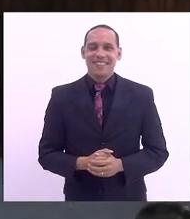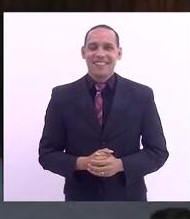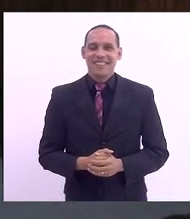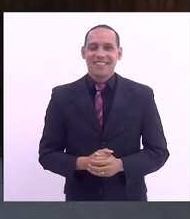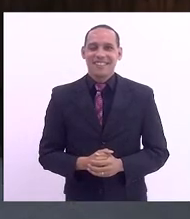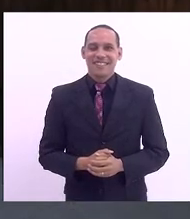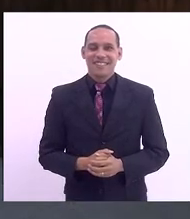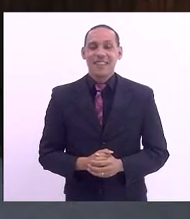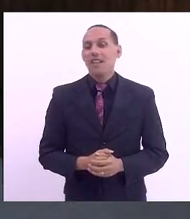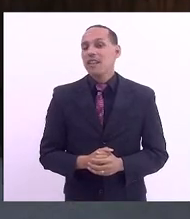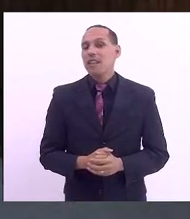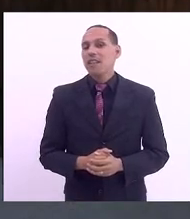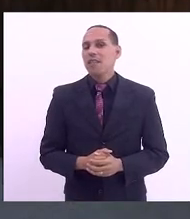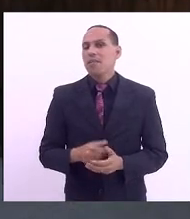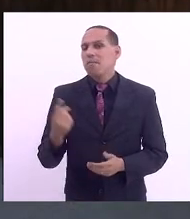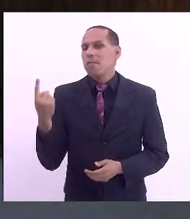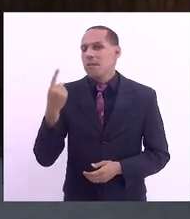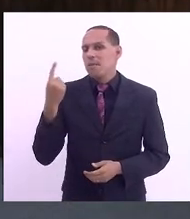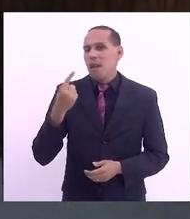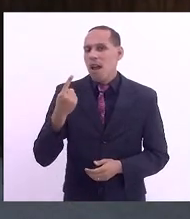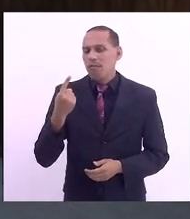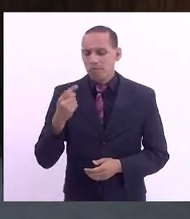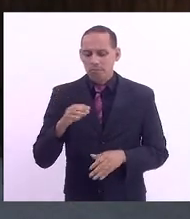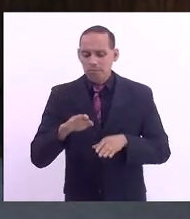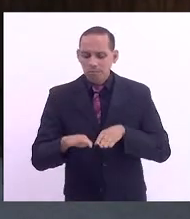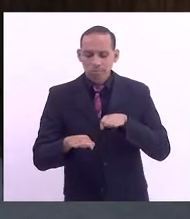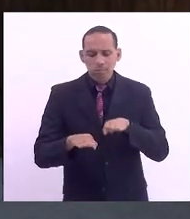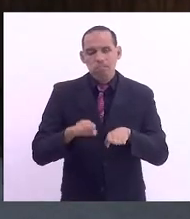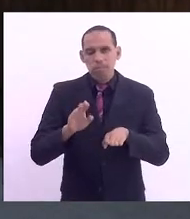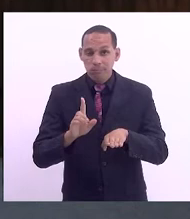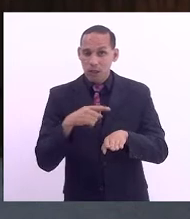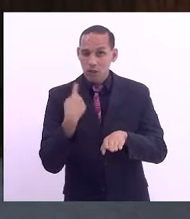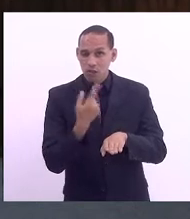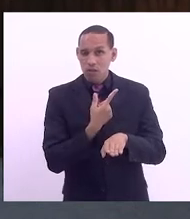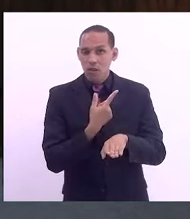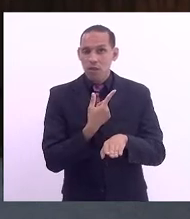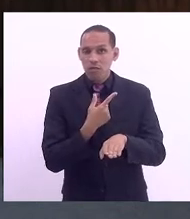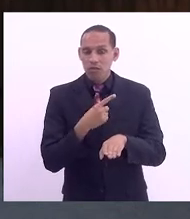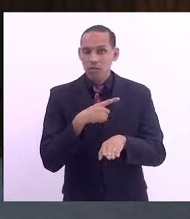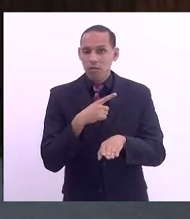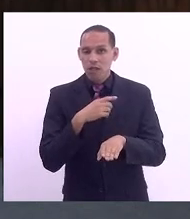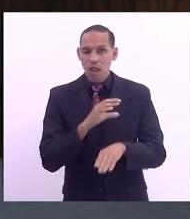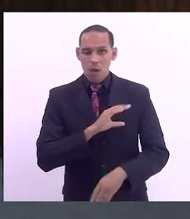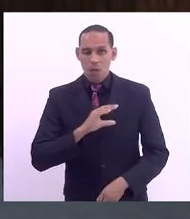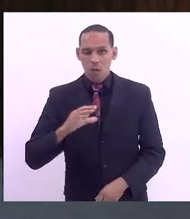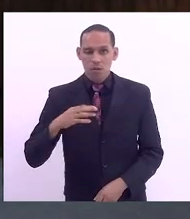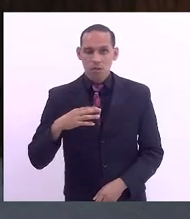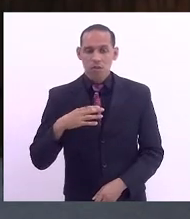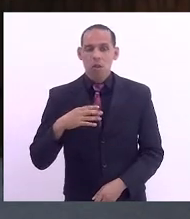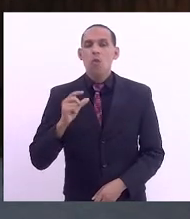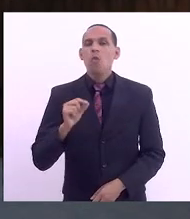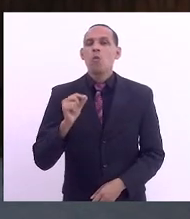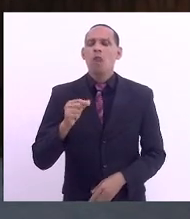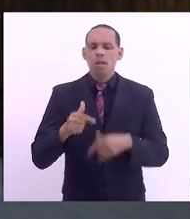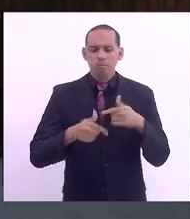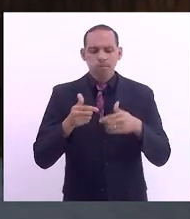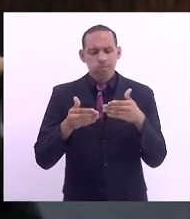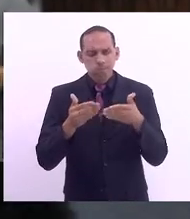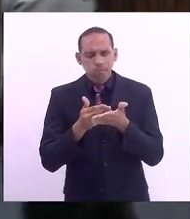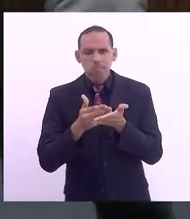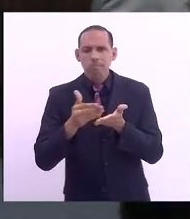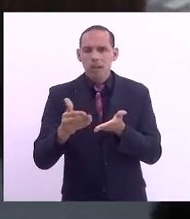Um dos primeiros passos que a gente deu enquanto comissão para abrir os trabalhos sobre